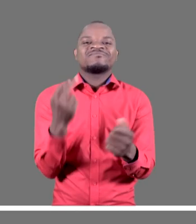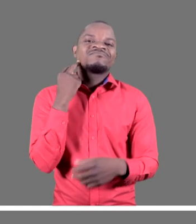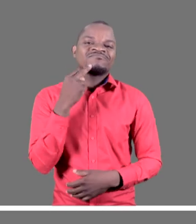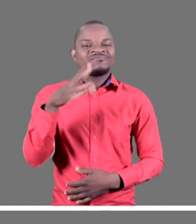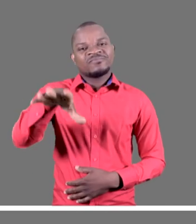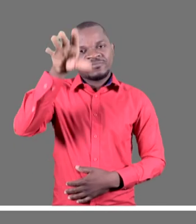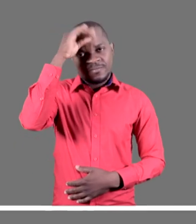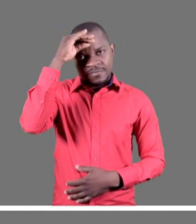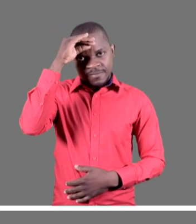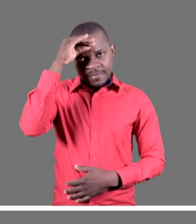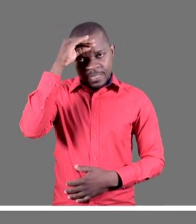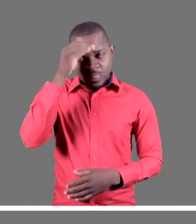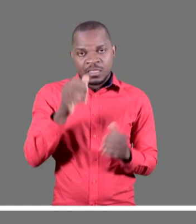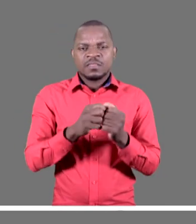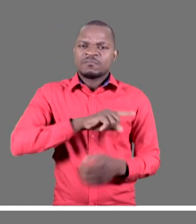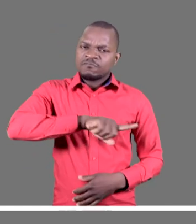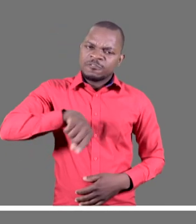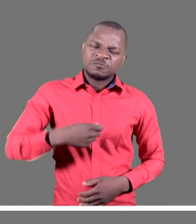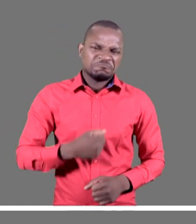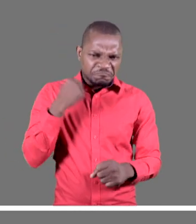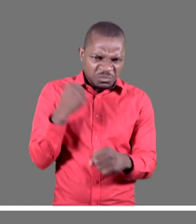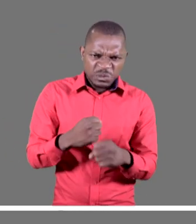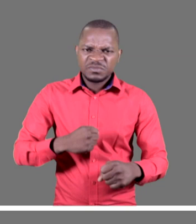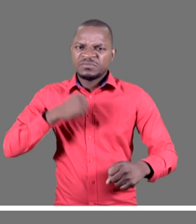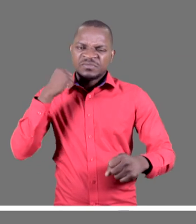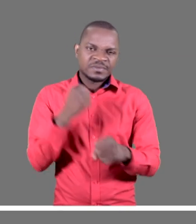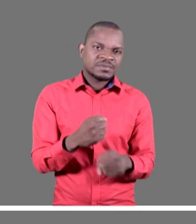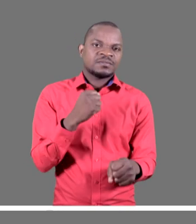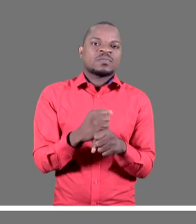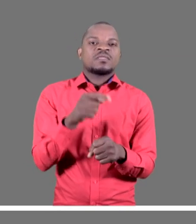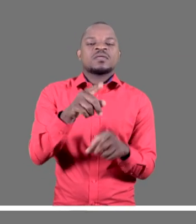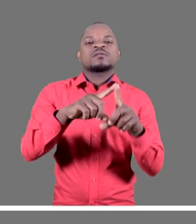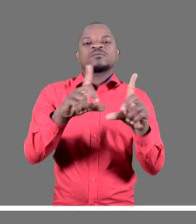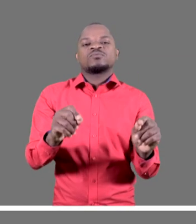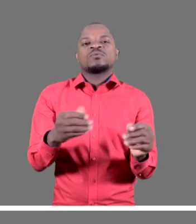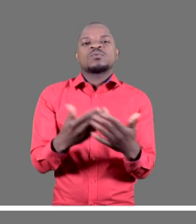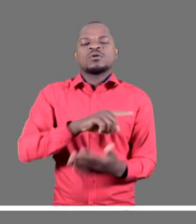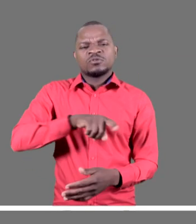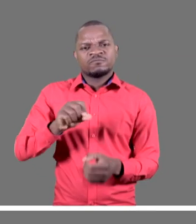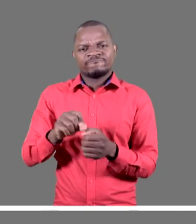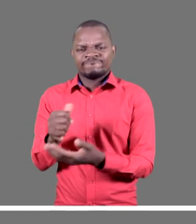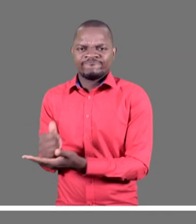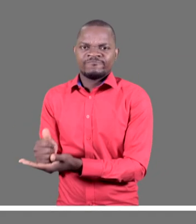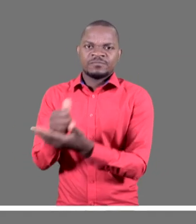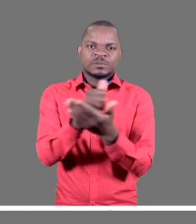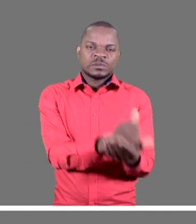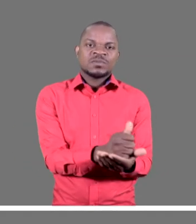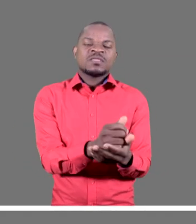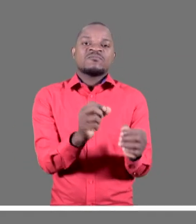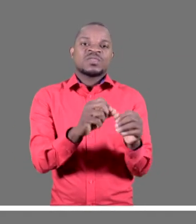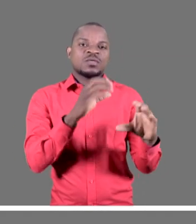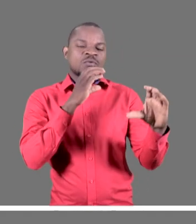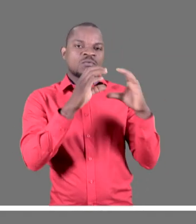língua de sinais de Moçambique. Nós estamos a lutar nesse assunto de ajudar que haja uma